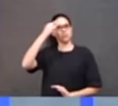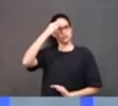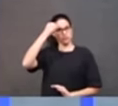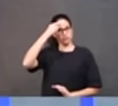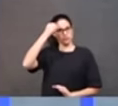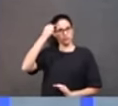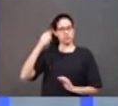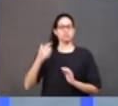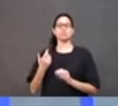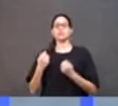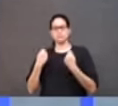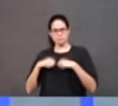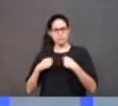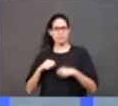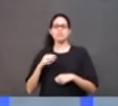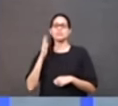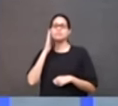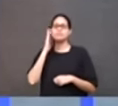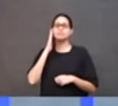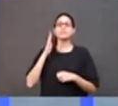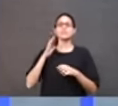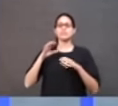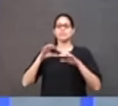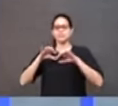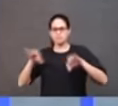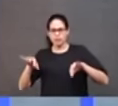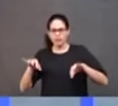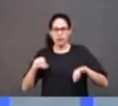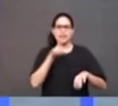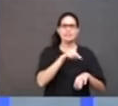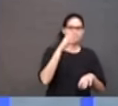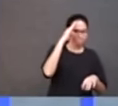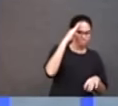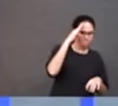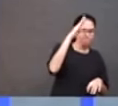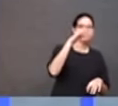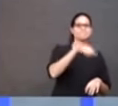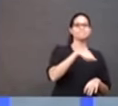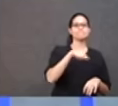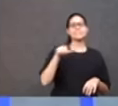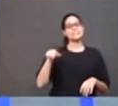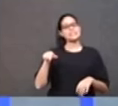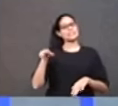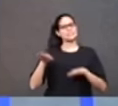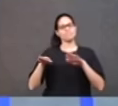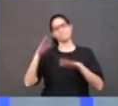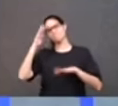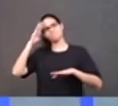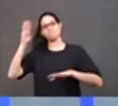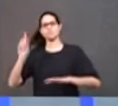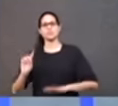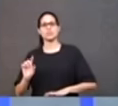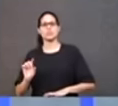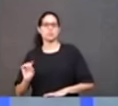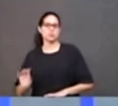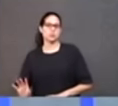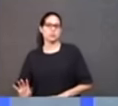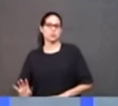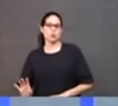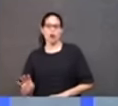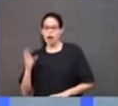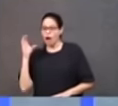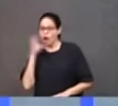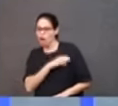separar aquilo que é de fato prioritário daquilo que às vezes se apresenta apenas como uma